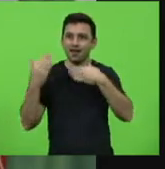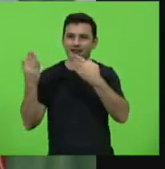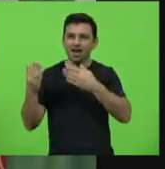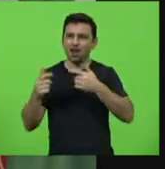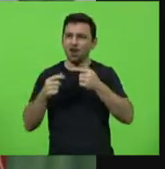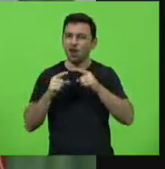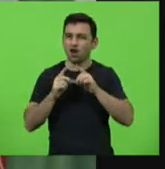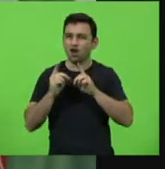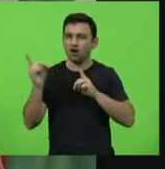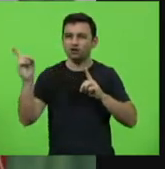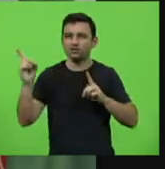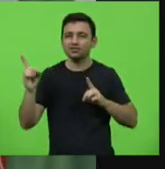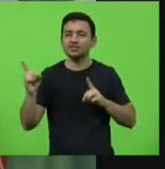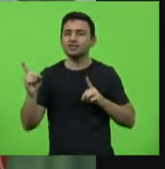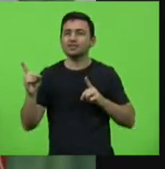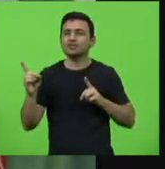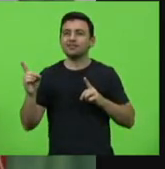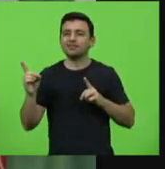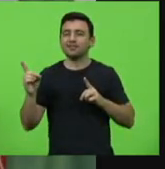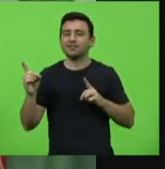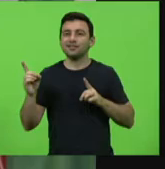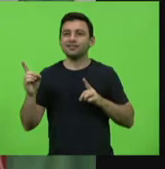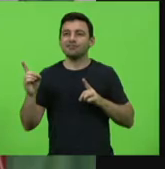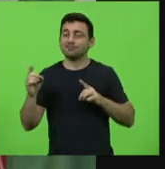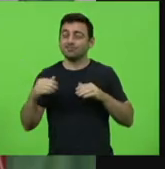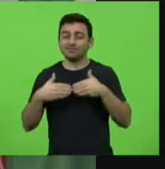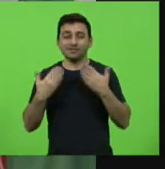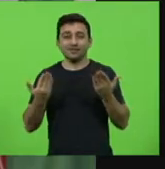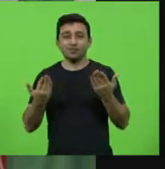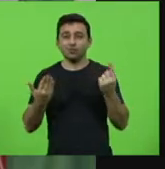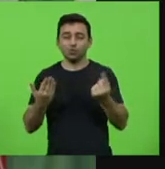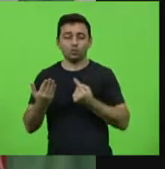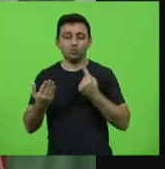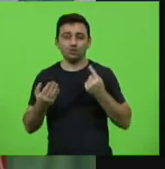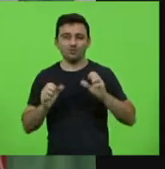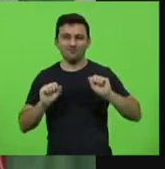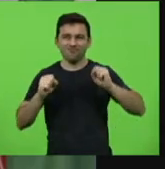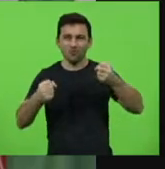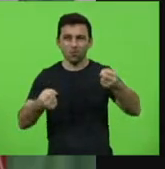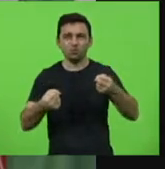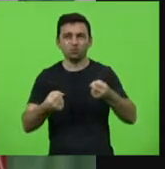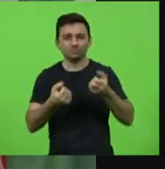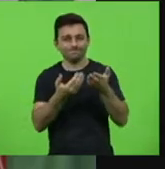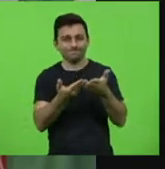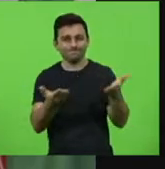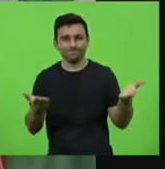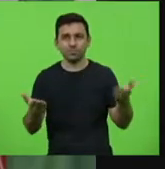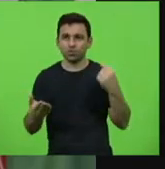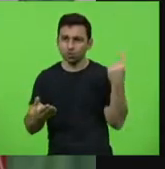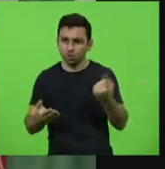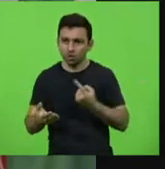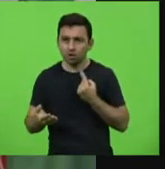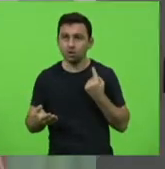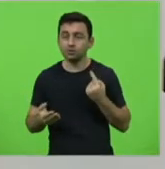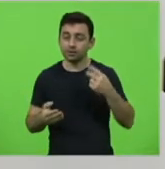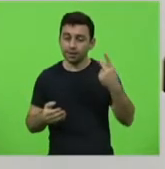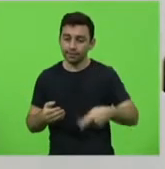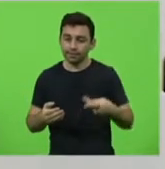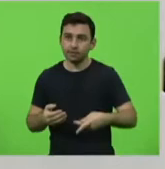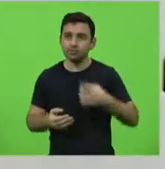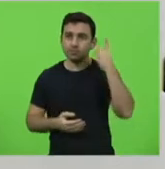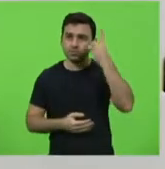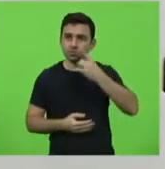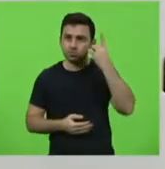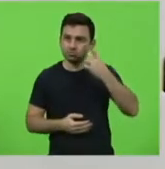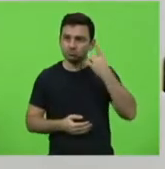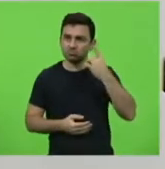nós não sabemos em que pese todo o esforço, e a gente tem que estender o braço, todos nós, parlamentares, tanto